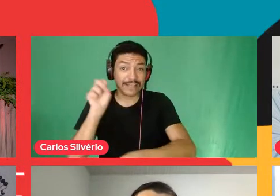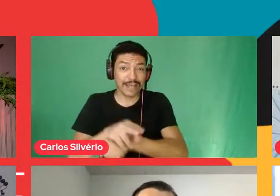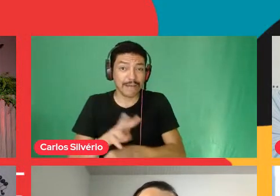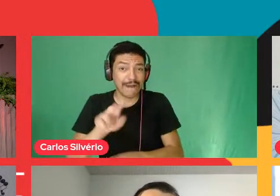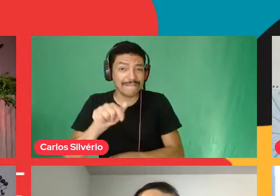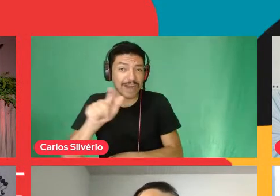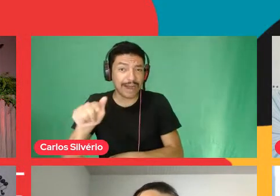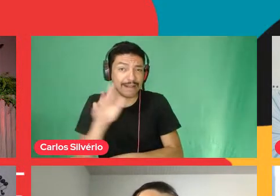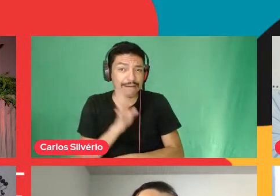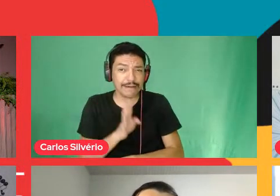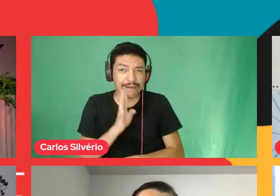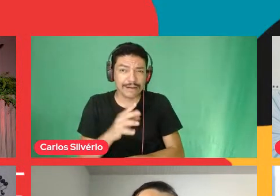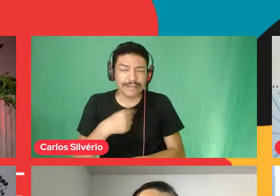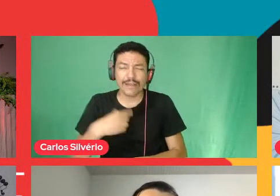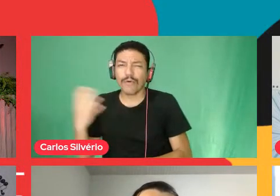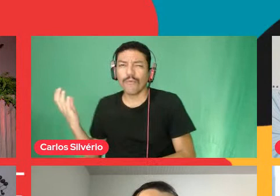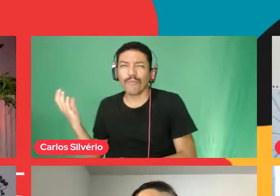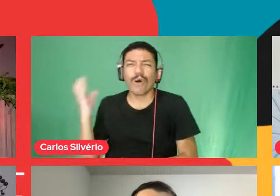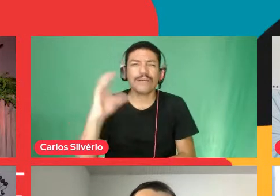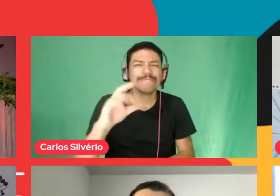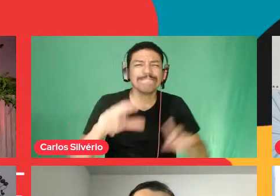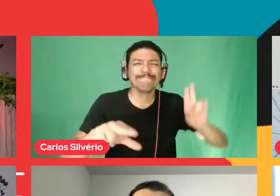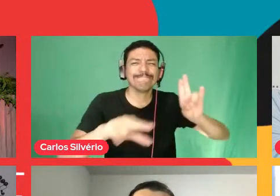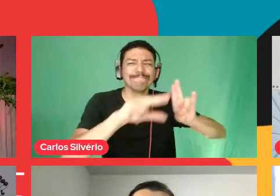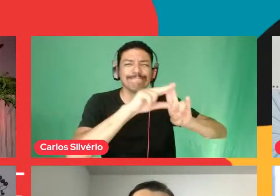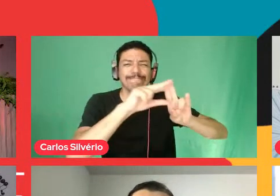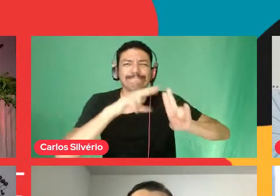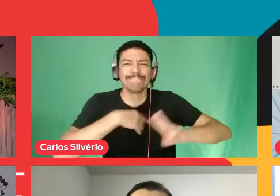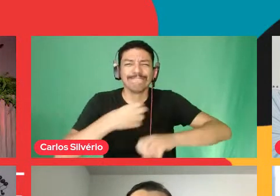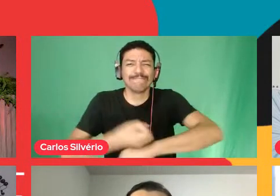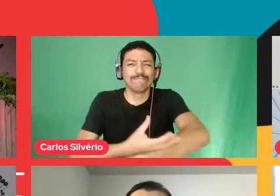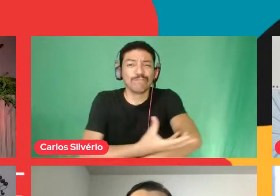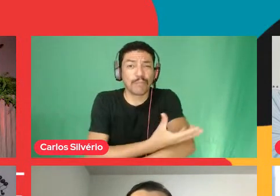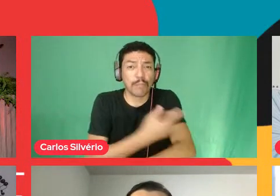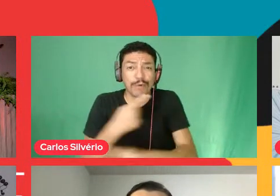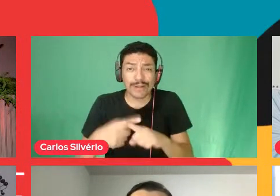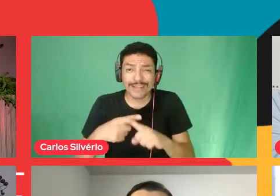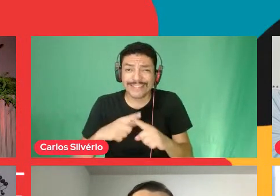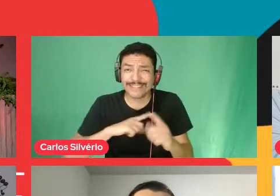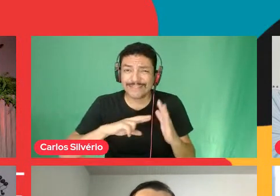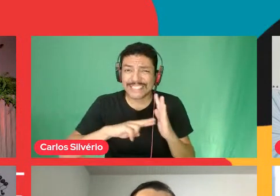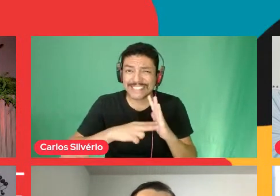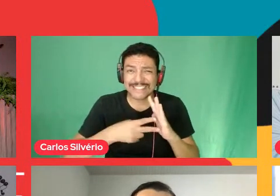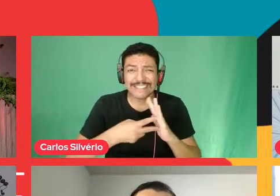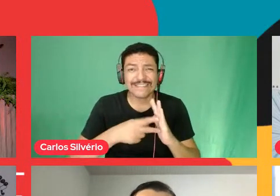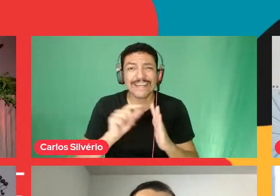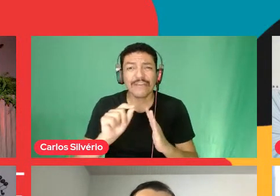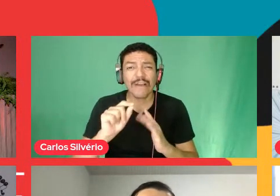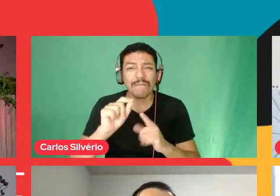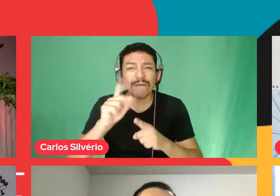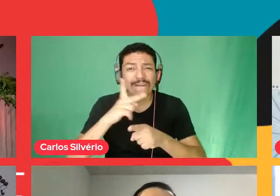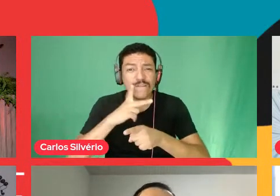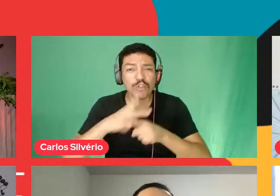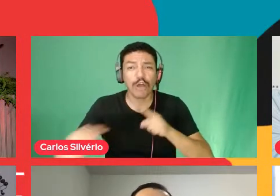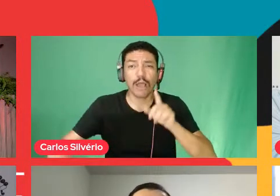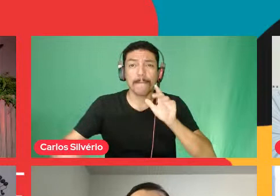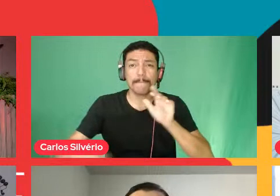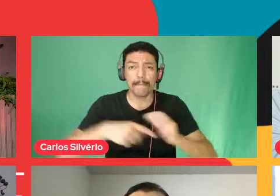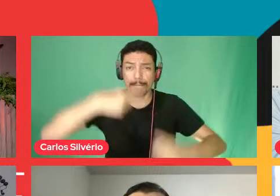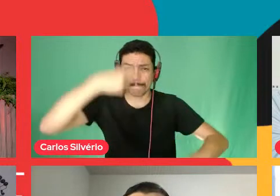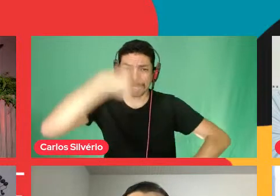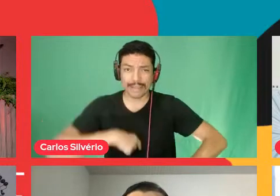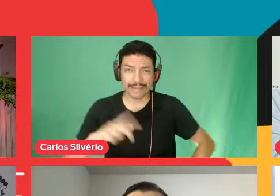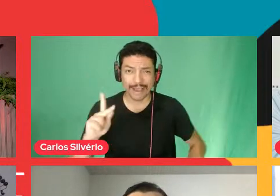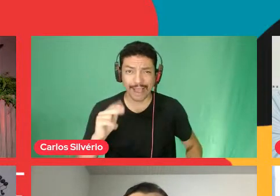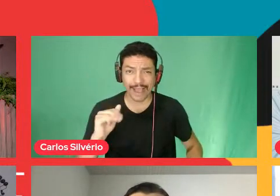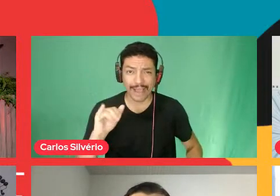emocionada, porque para mim significou muito, né? Significou uma vitória que não é somente da Rayura, né? Quando a Rayura